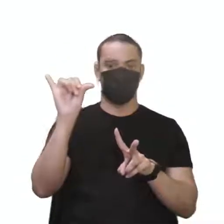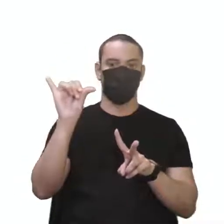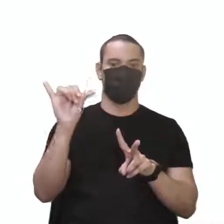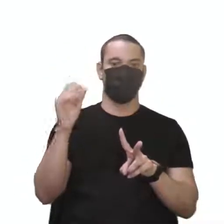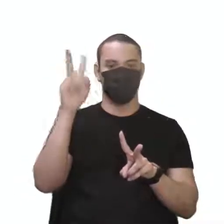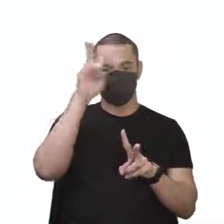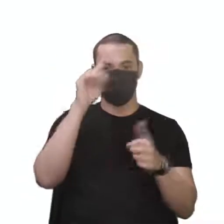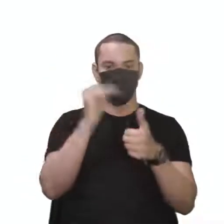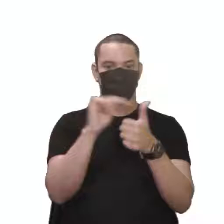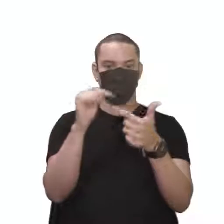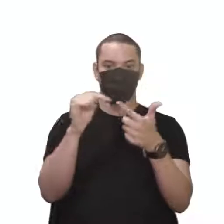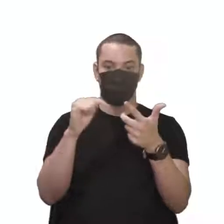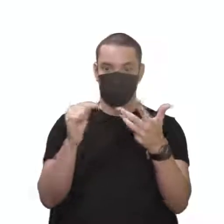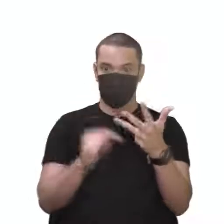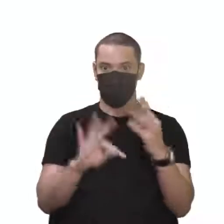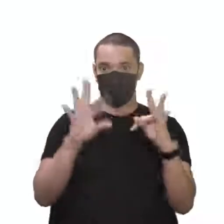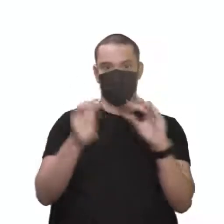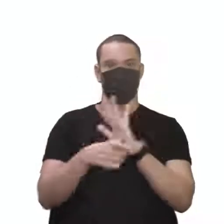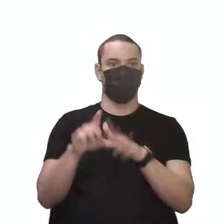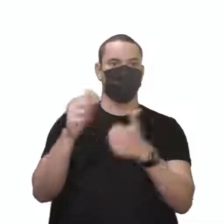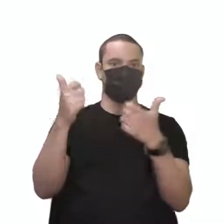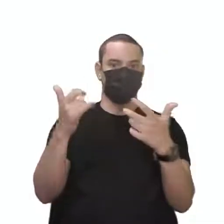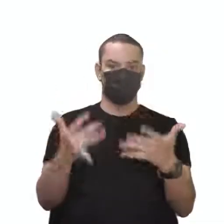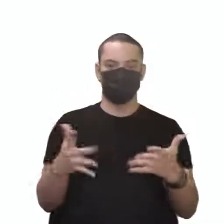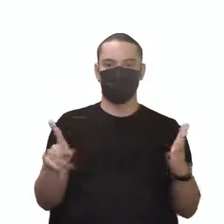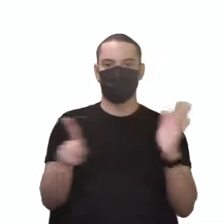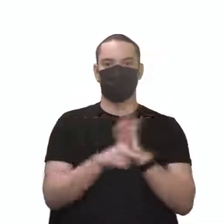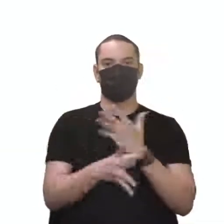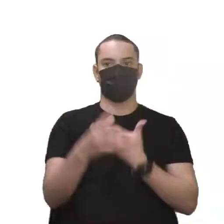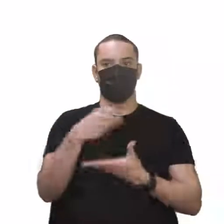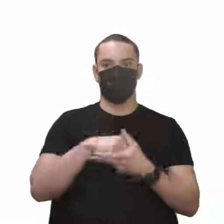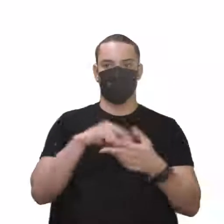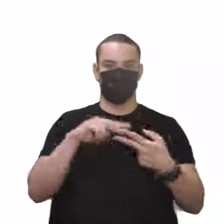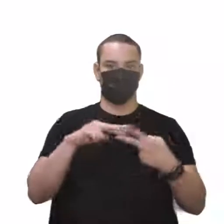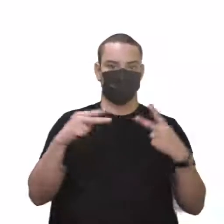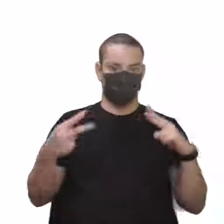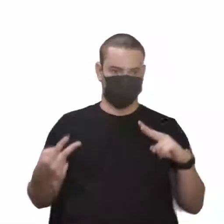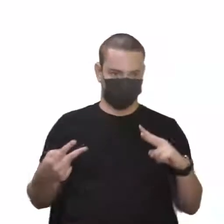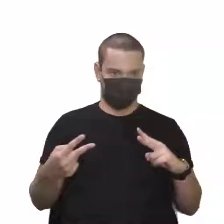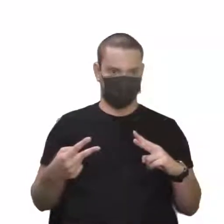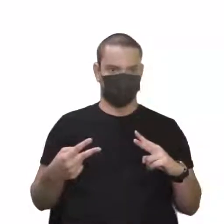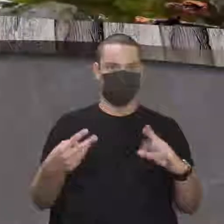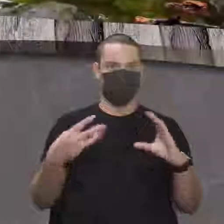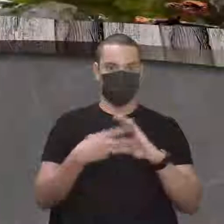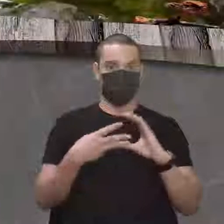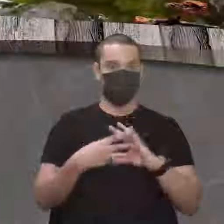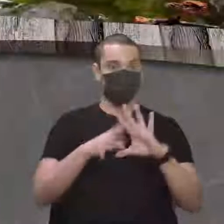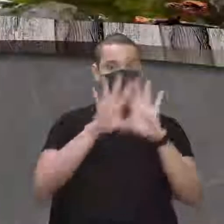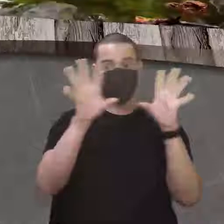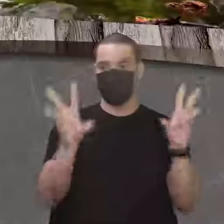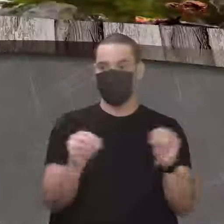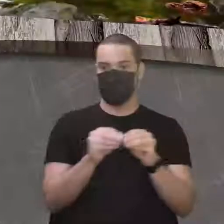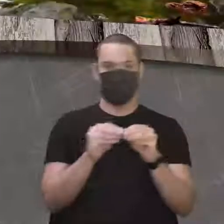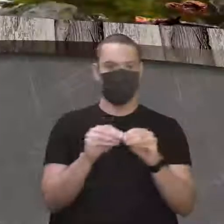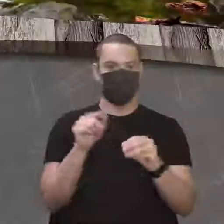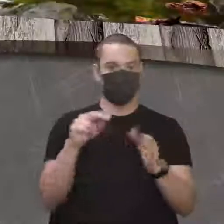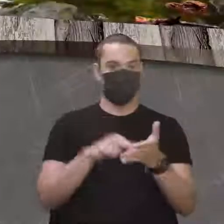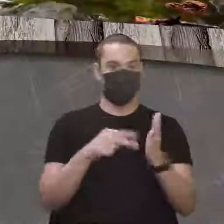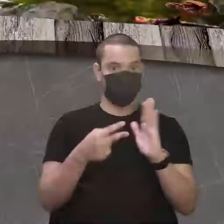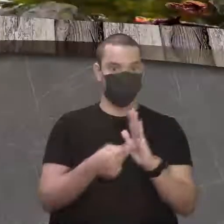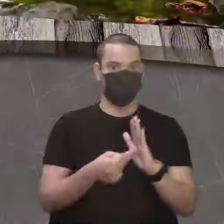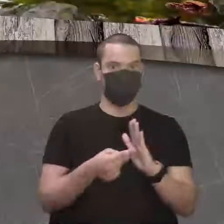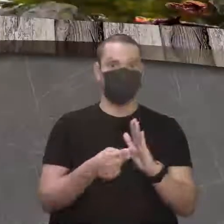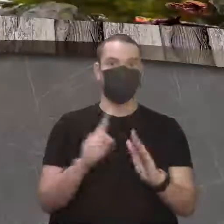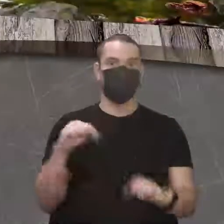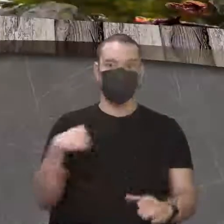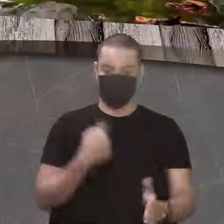adenovírus, retrovírus, adeno-associados, tá bom? Para transportar o DNA para suas células. E é isso aí, galera. Então, olha